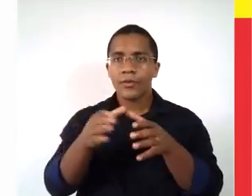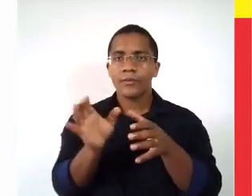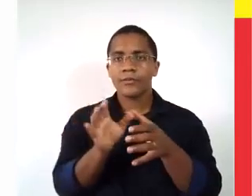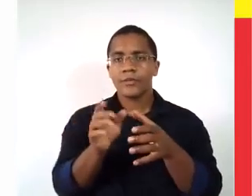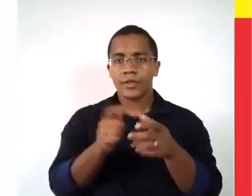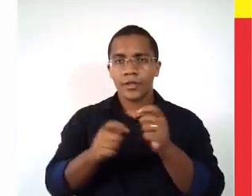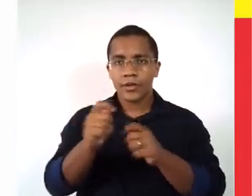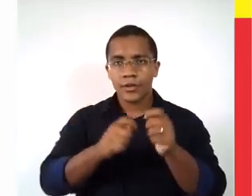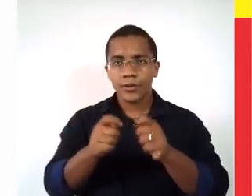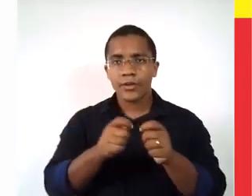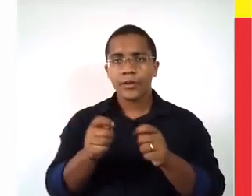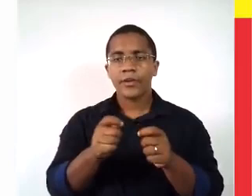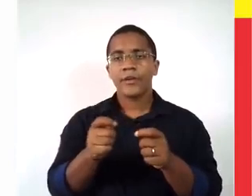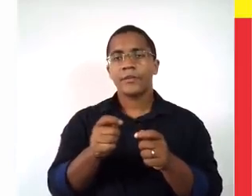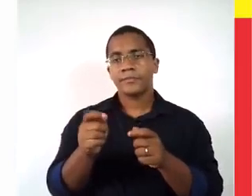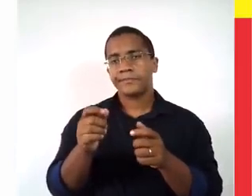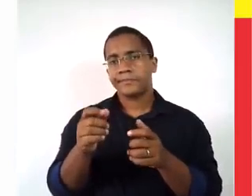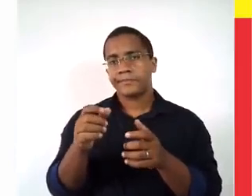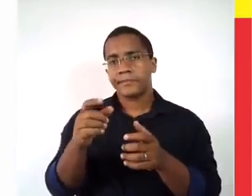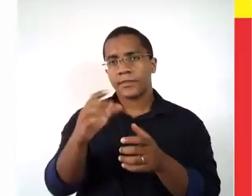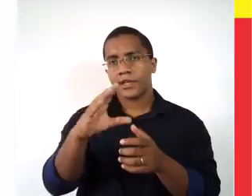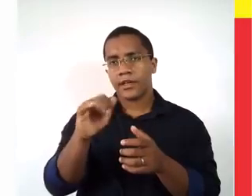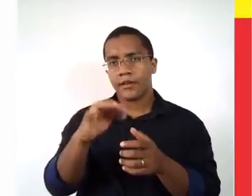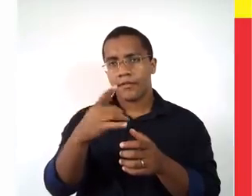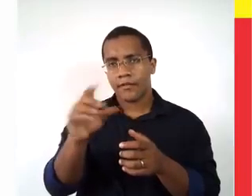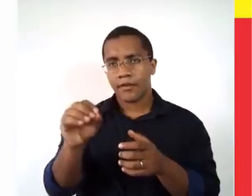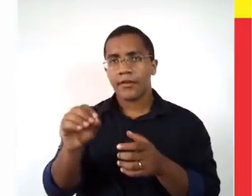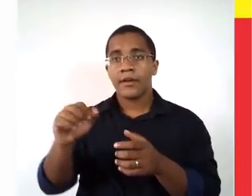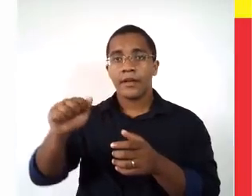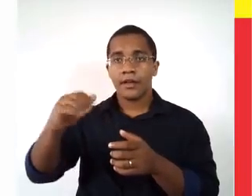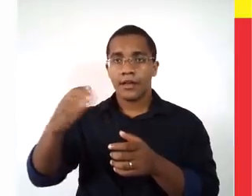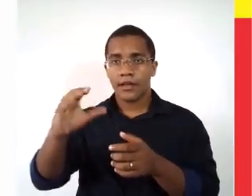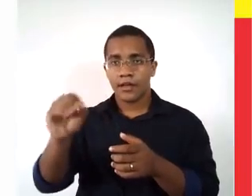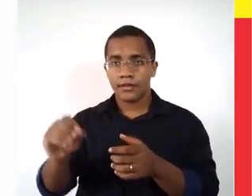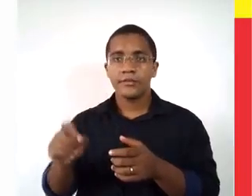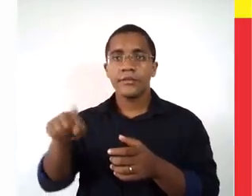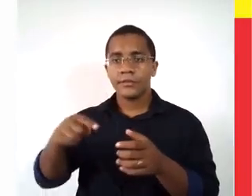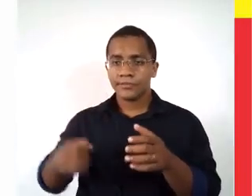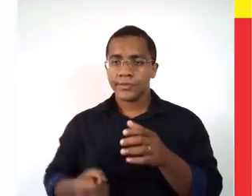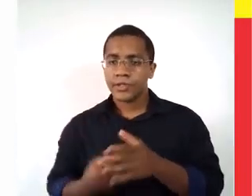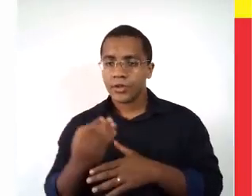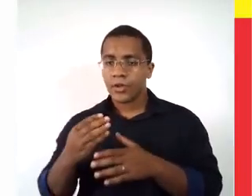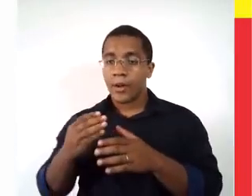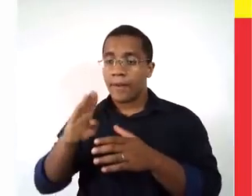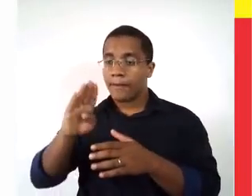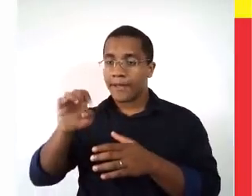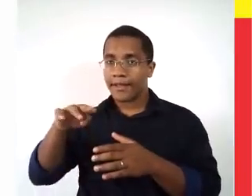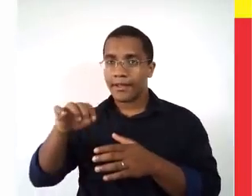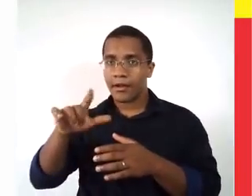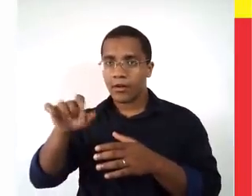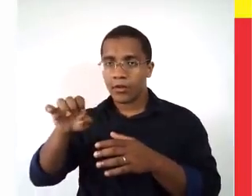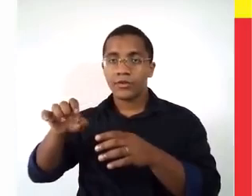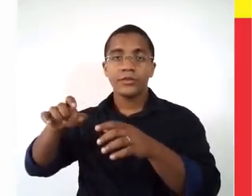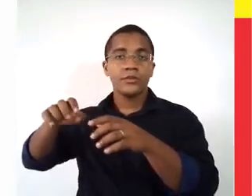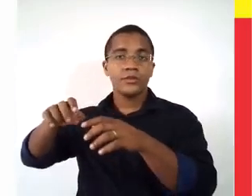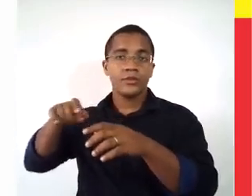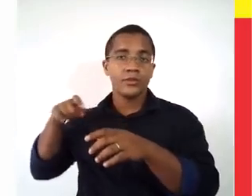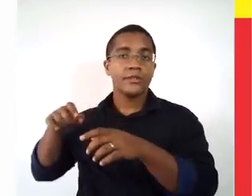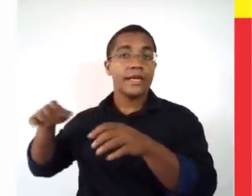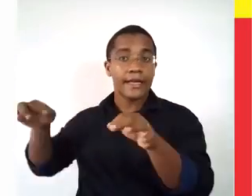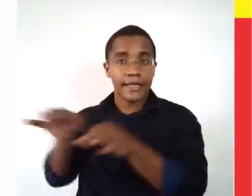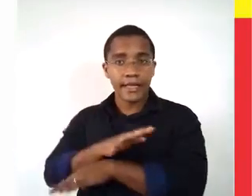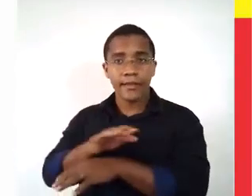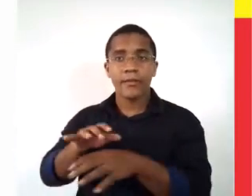surgiu após sucessão de criação do Benelux e tinha o objetivo de estabelecer um mercado comum